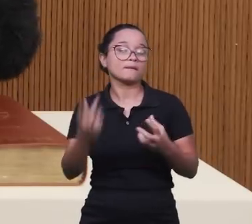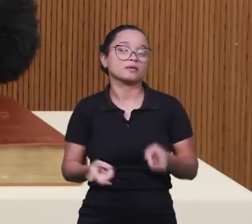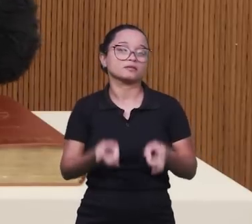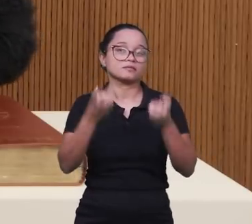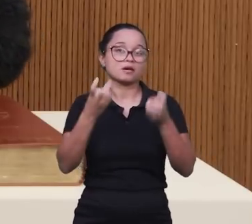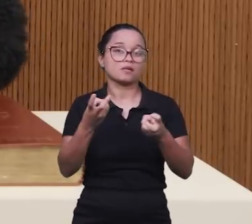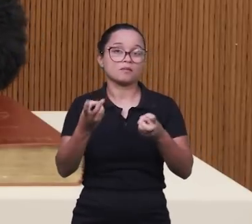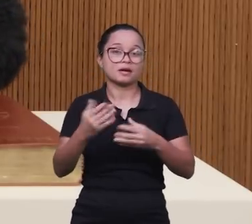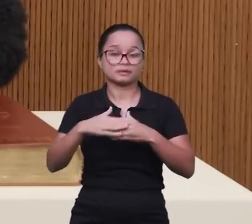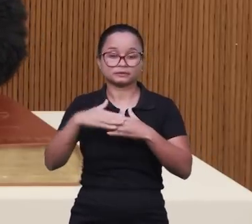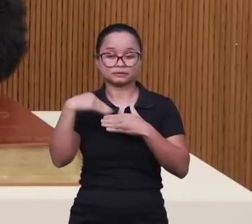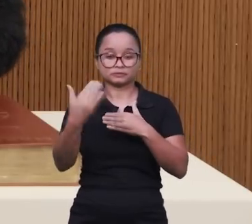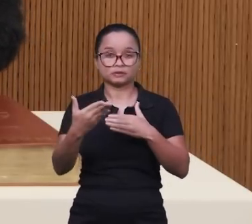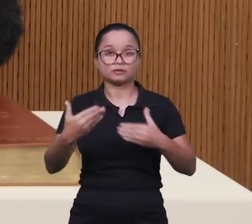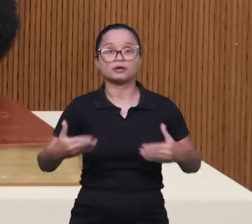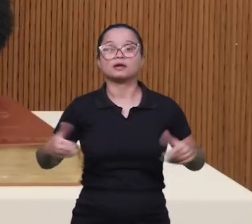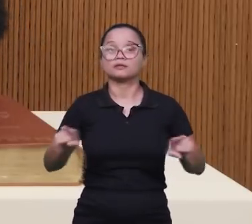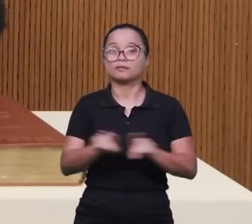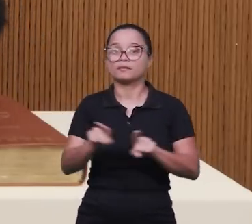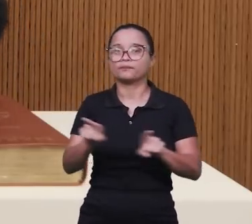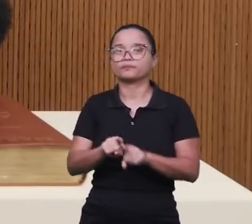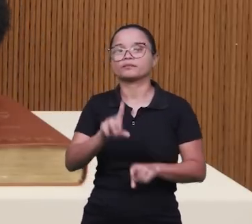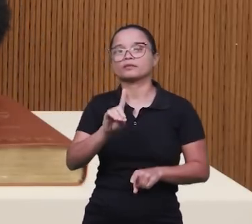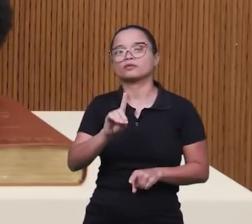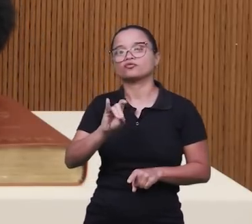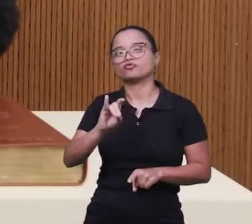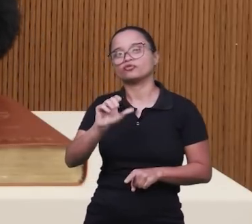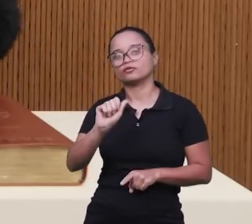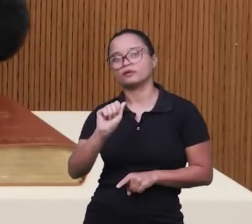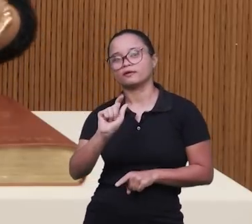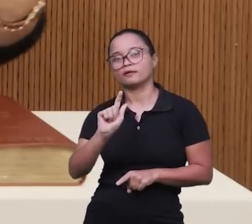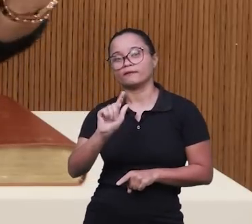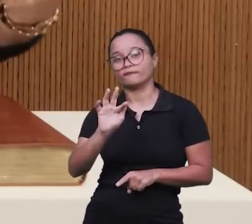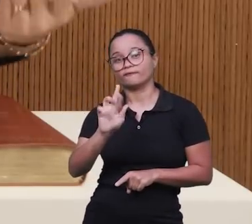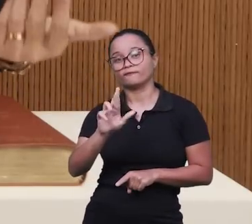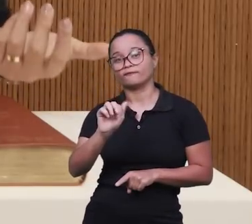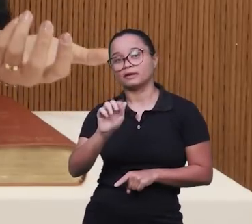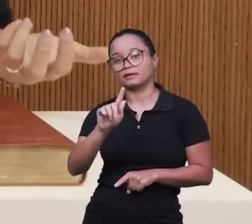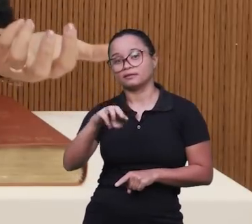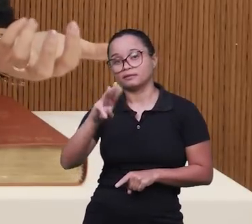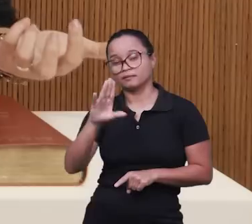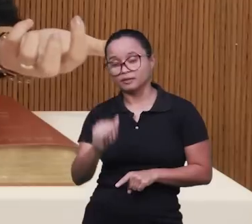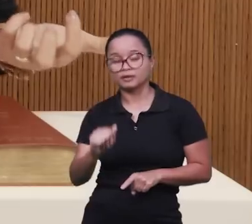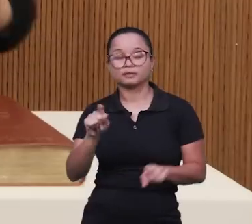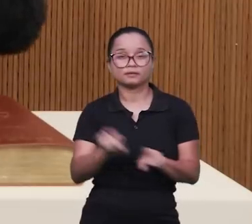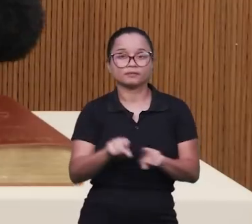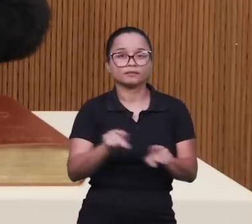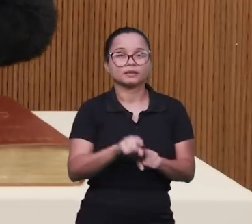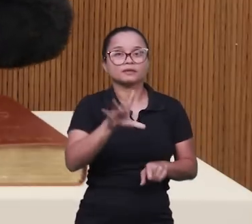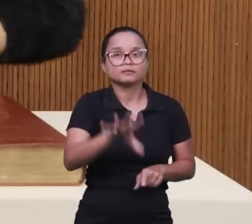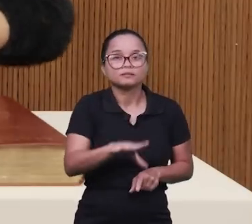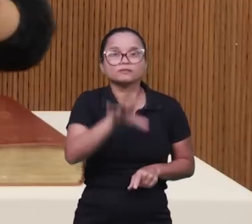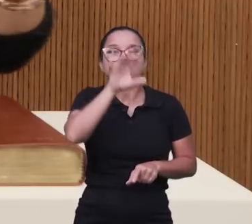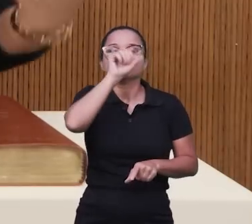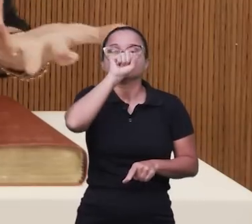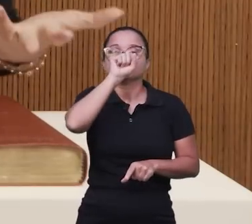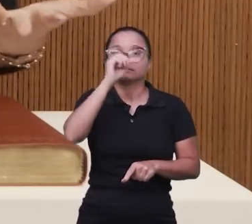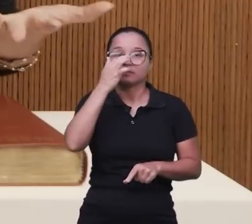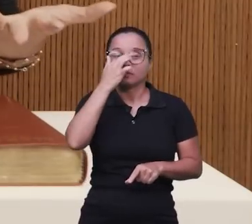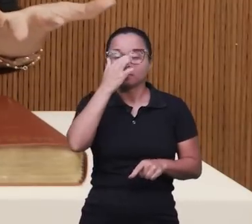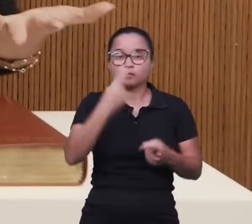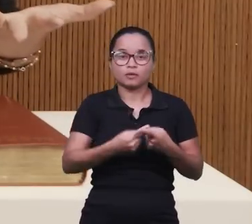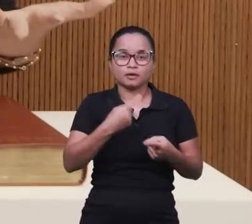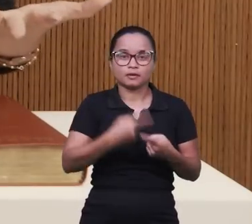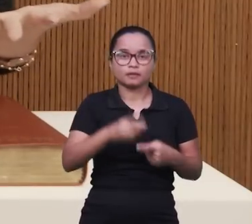intercostais externos, o seu diafragma também é um músculo inspiratório, porque ele vai contrair